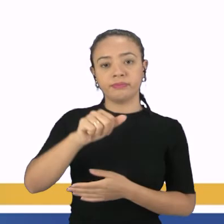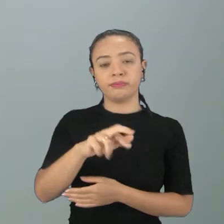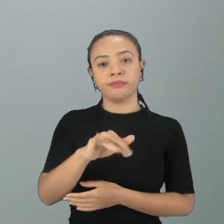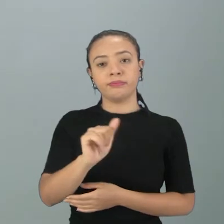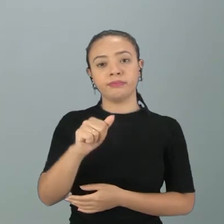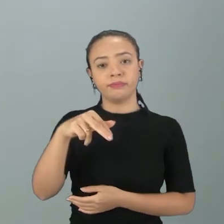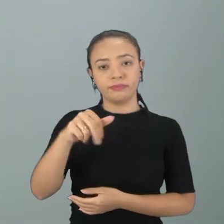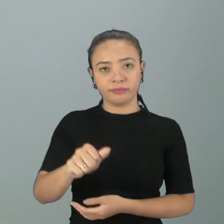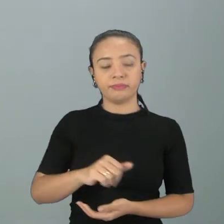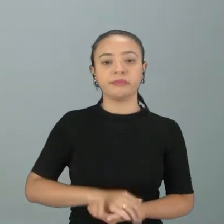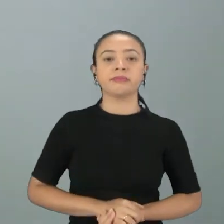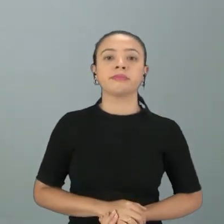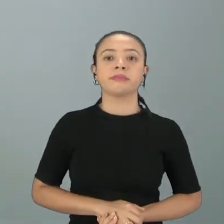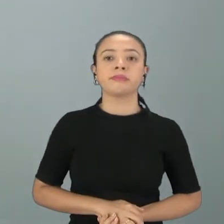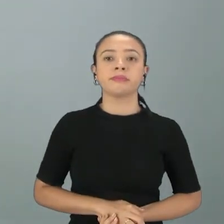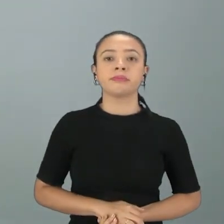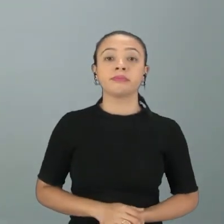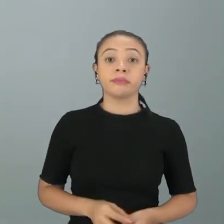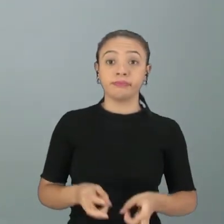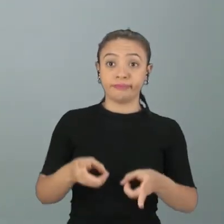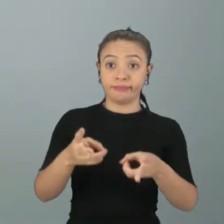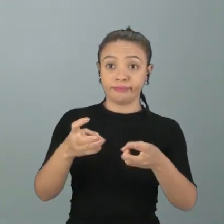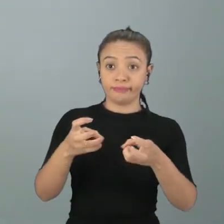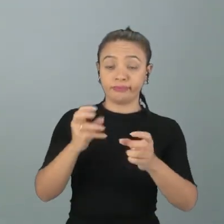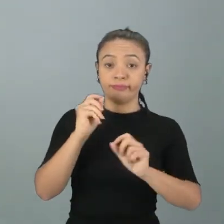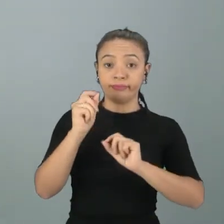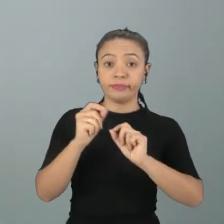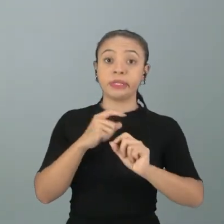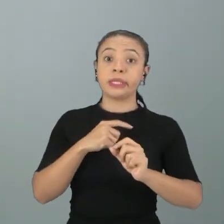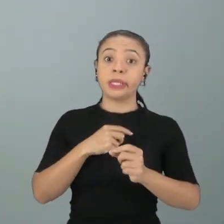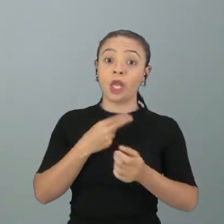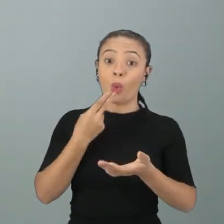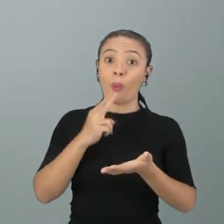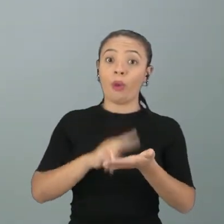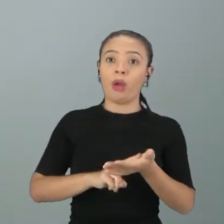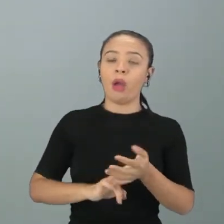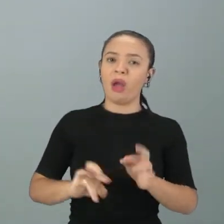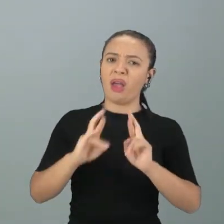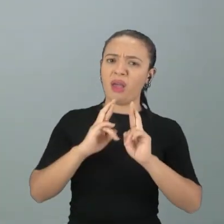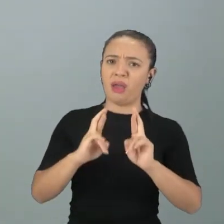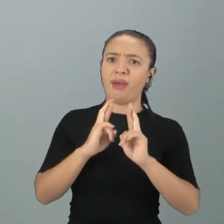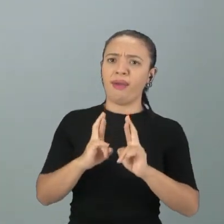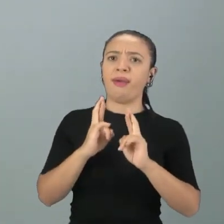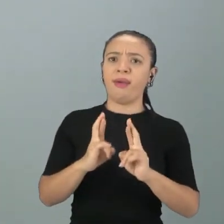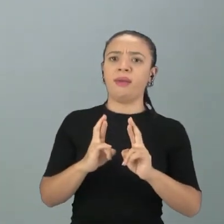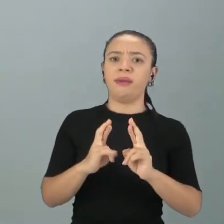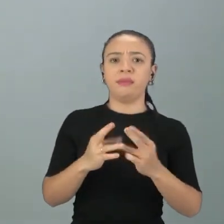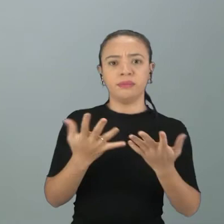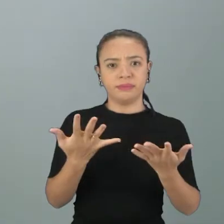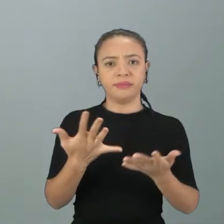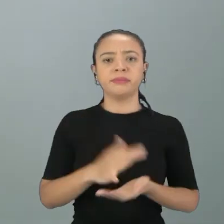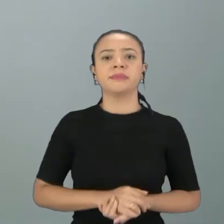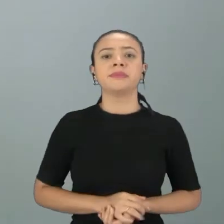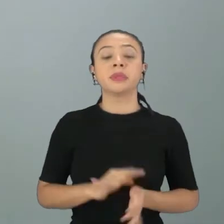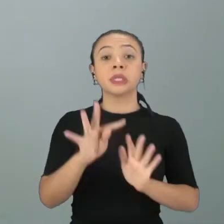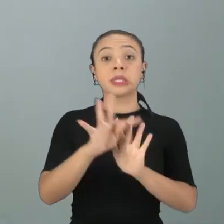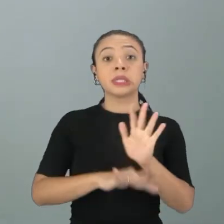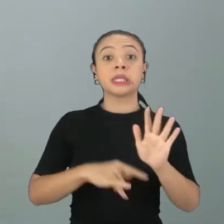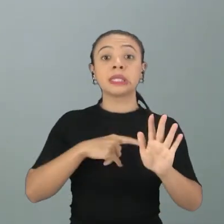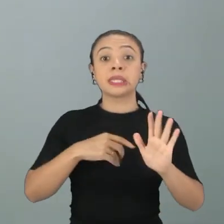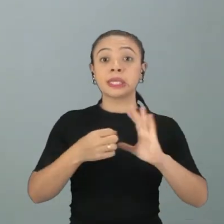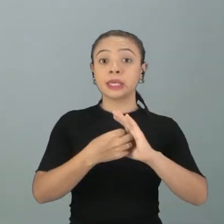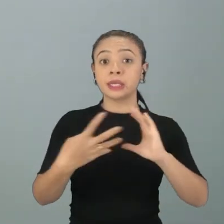Silva. Vejam que vocês estão diante de uma carta de reclamação. E este texto, ele traz